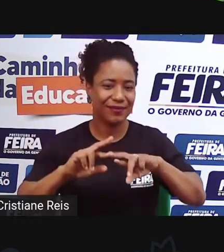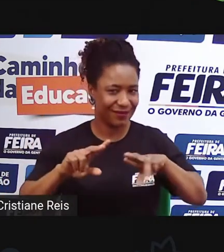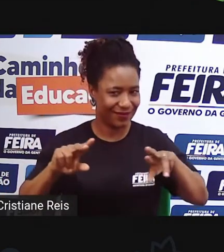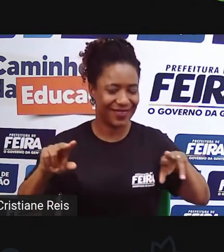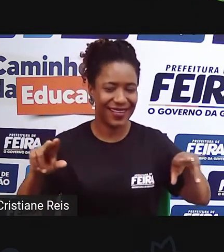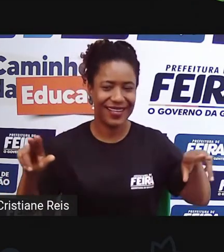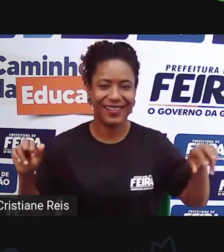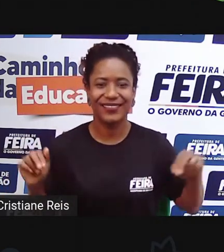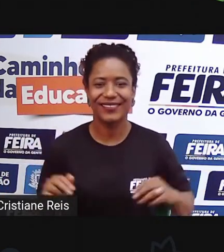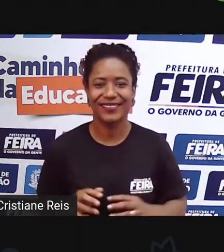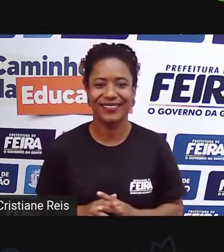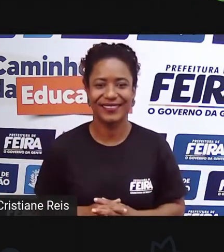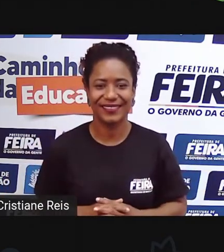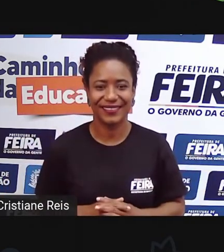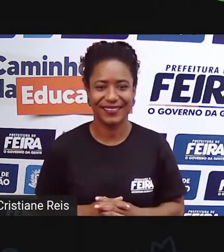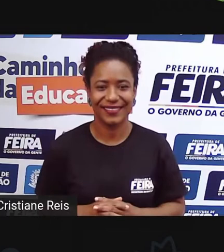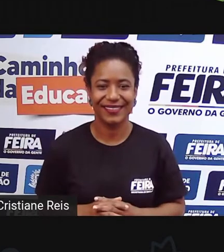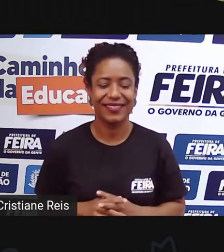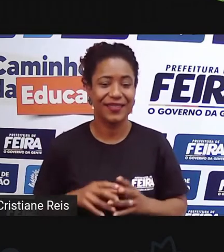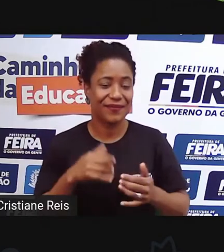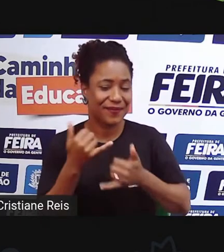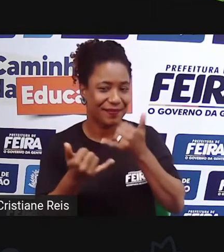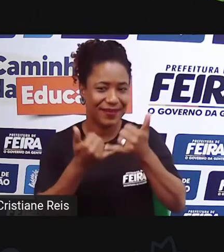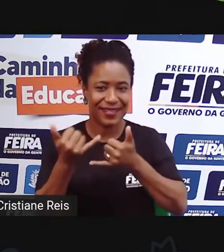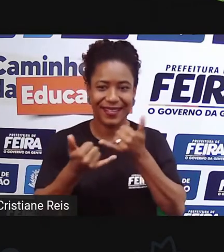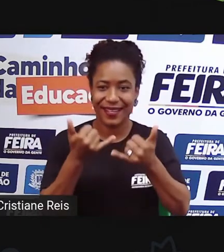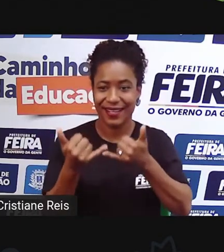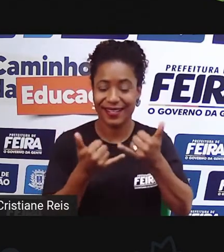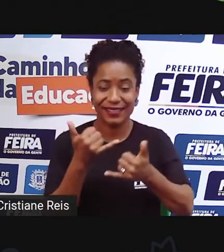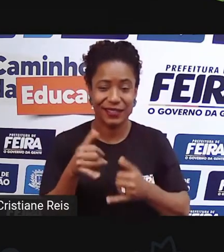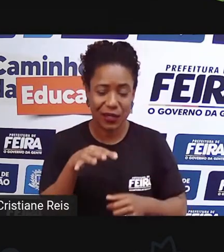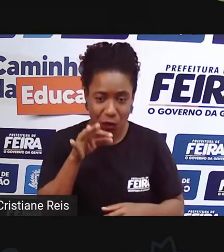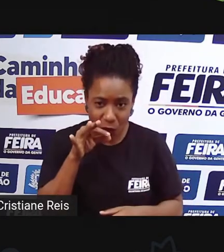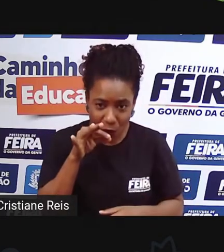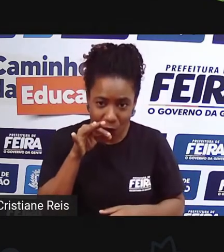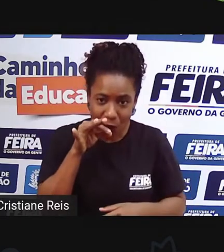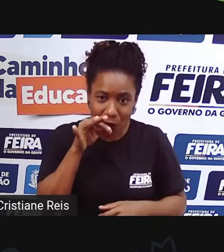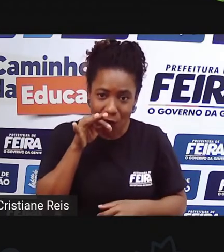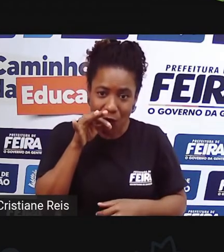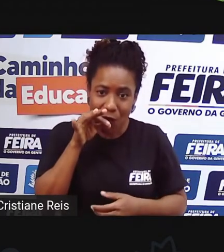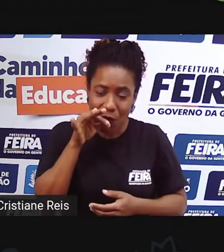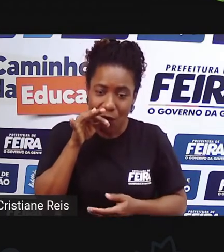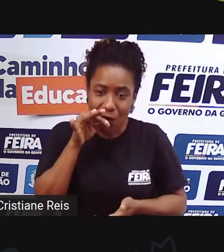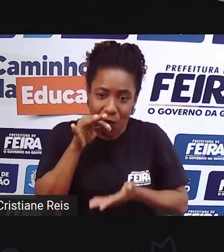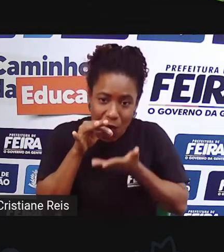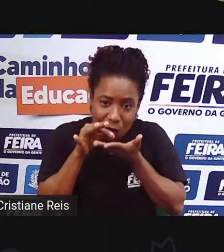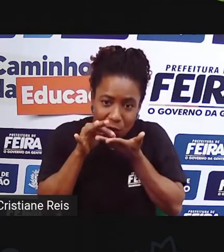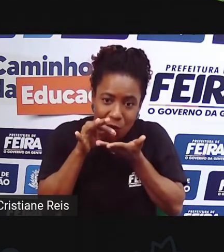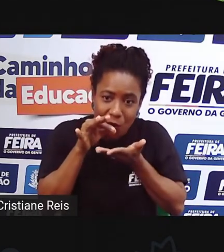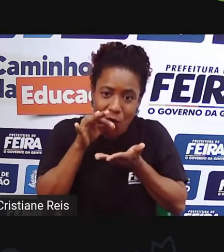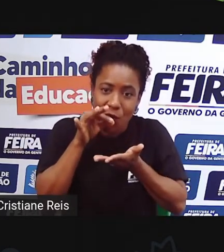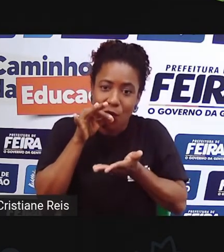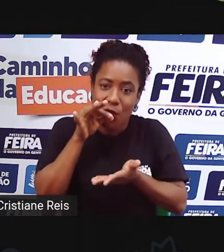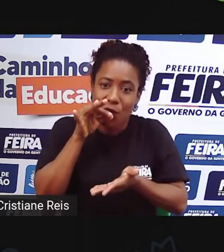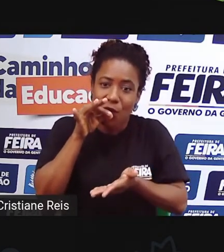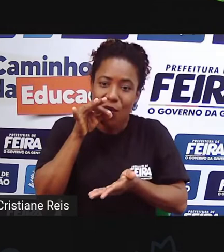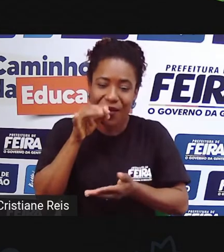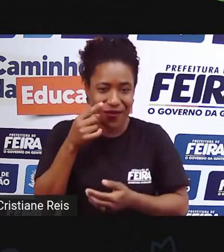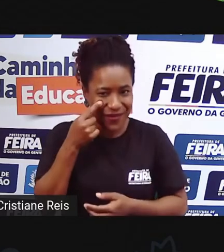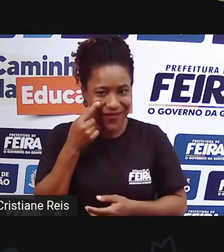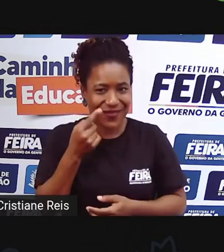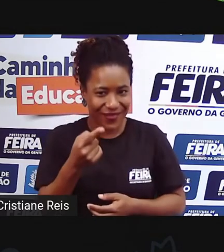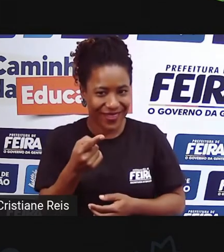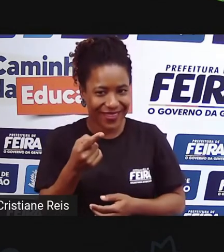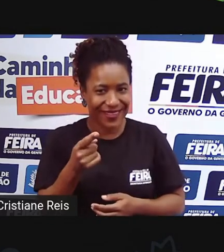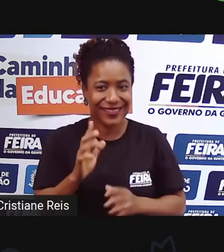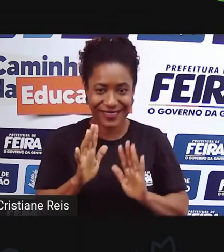fazer aqui para poder a gente brincar com a nossa brincadeira de sugar com o canudo. E agora que a gente já recortou